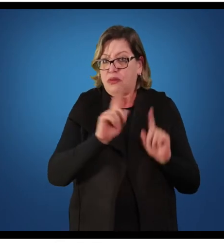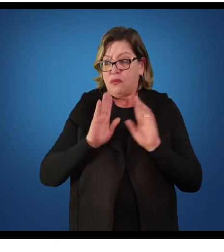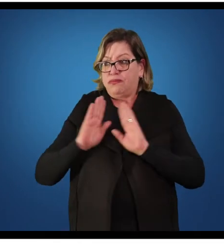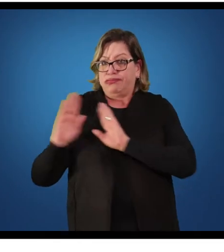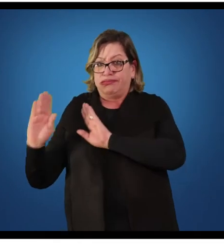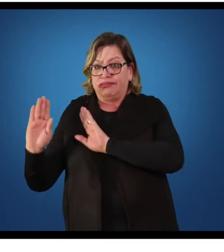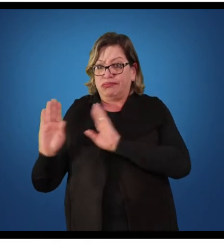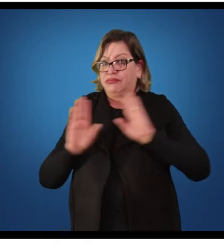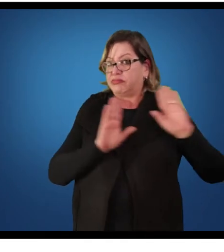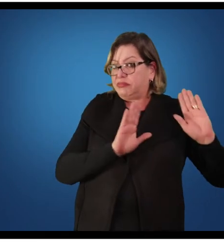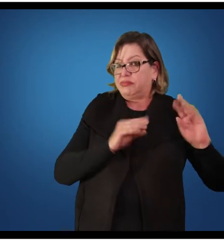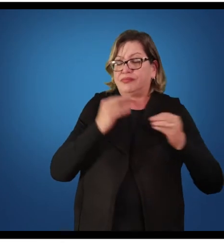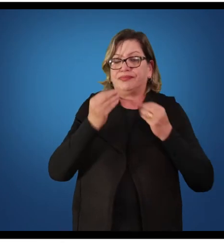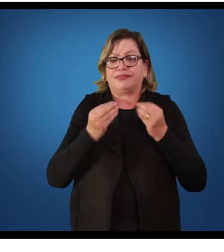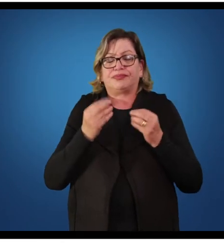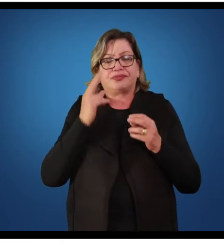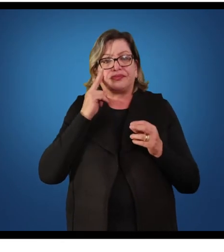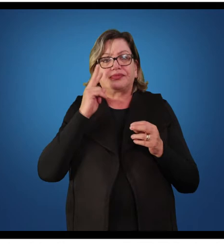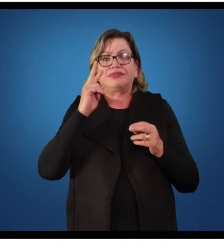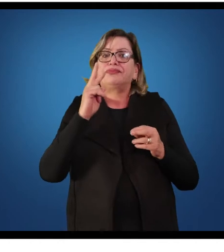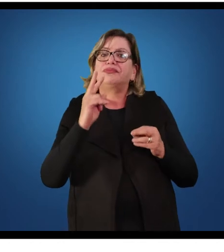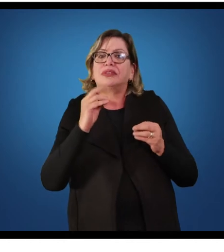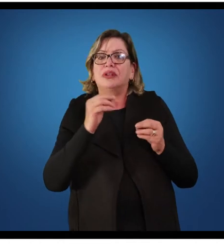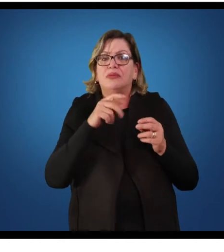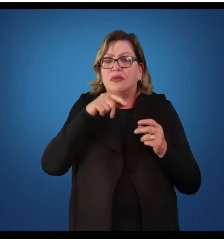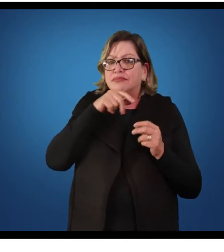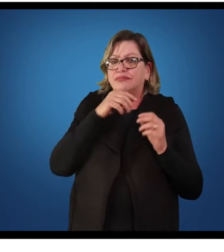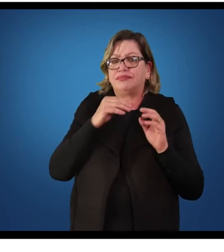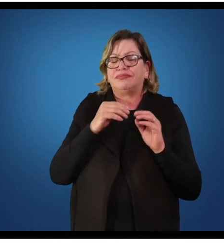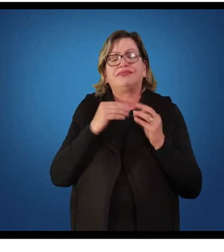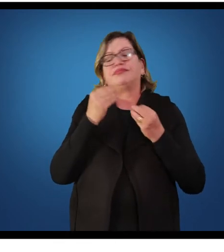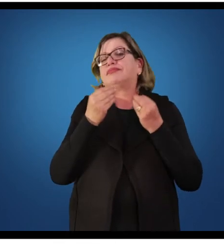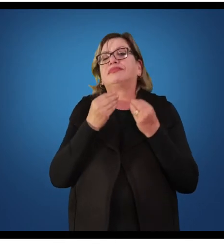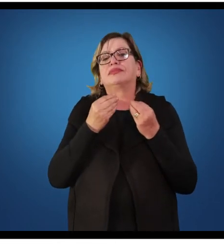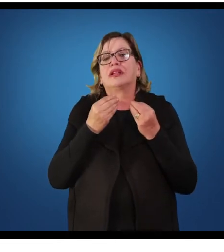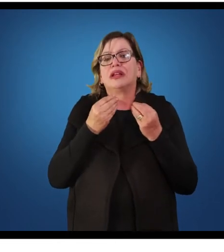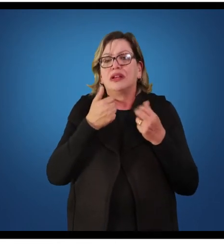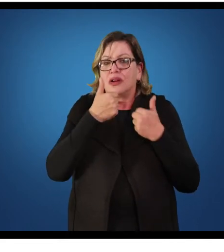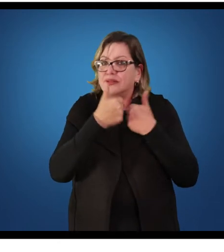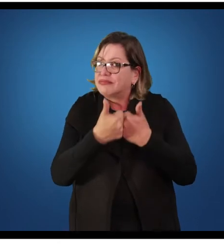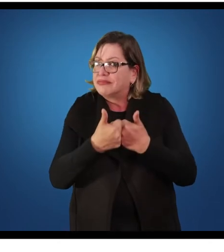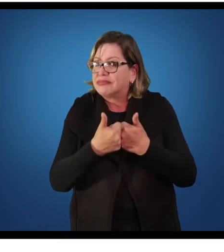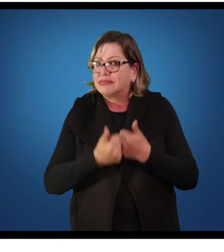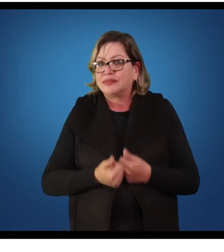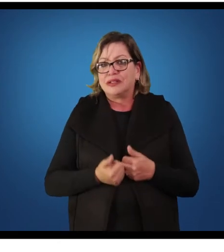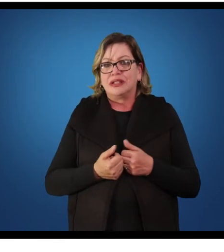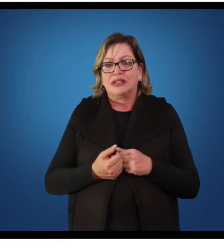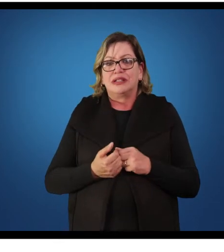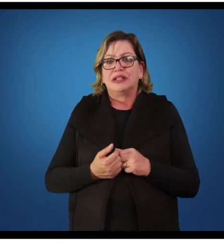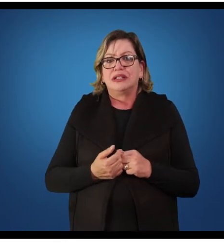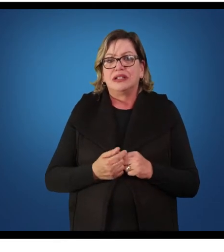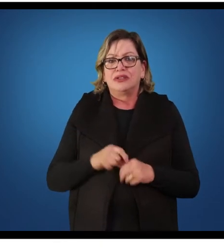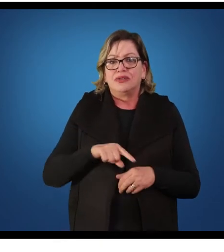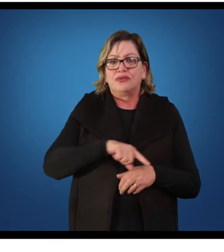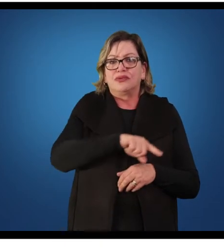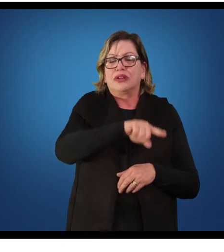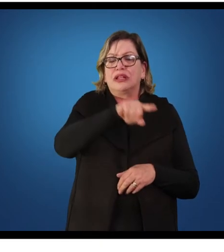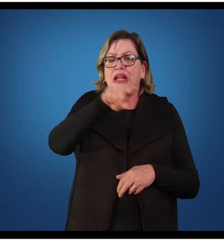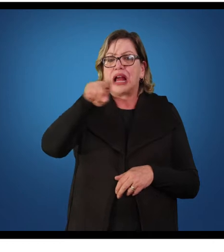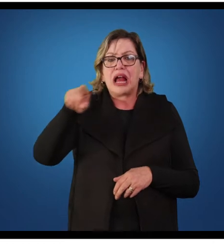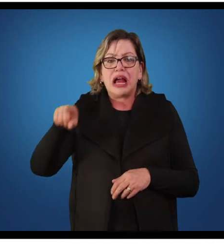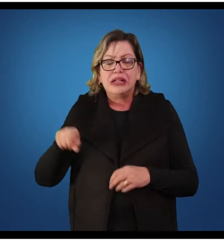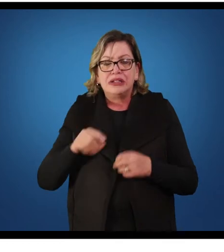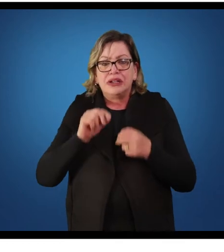Ok? Braço na vertical, deslocamento lateral, ok? Muito bem. Vocês irão